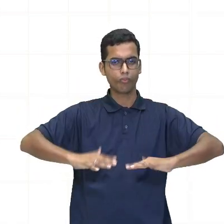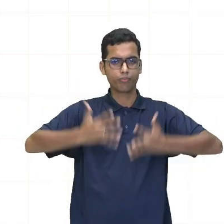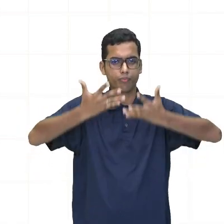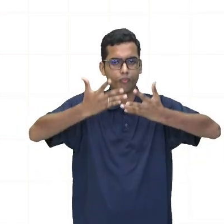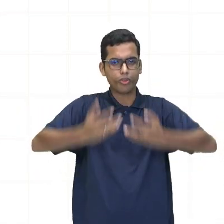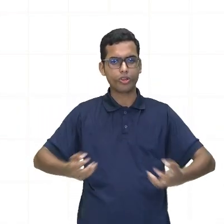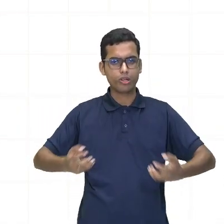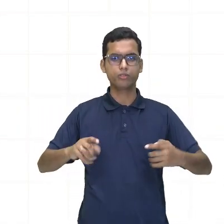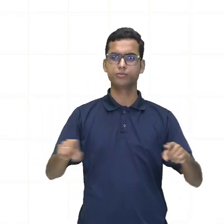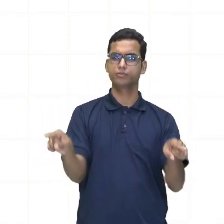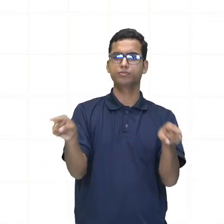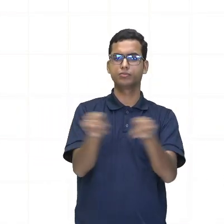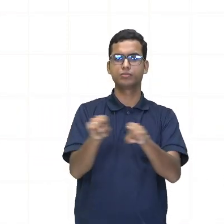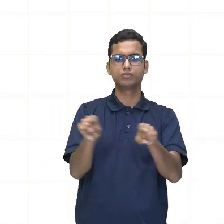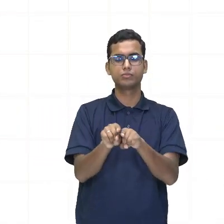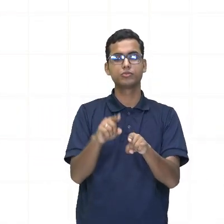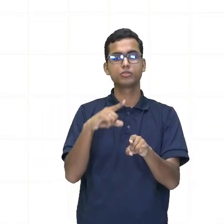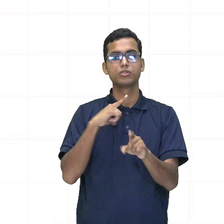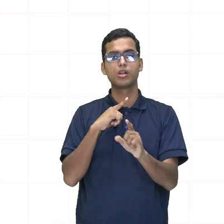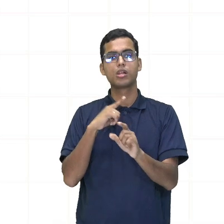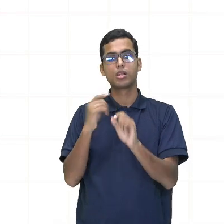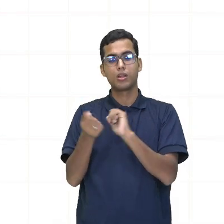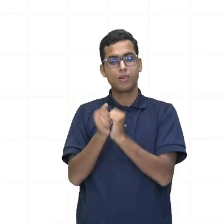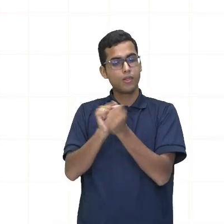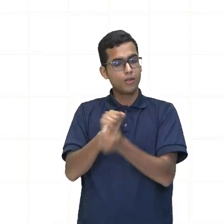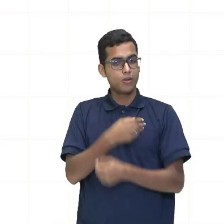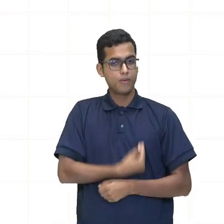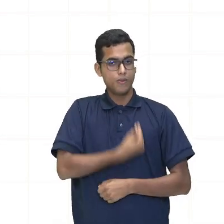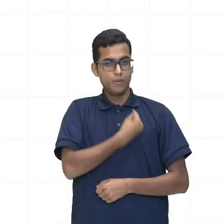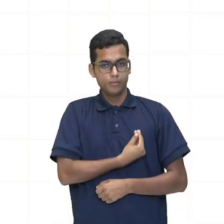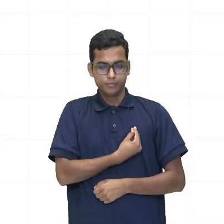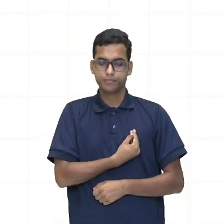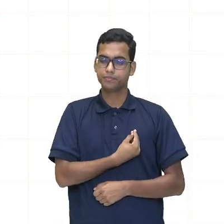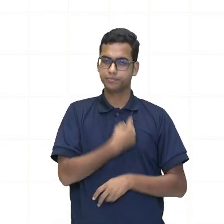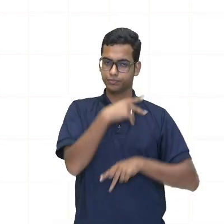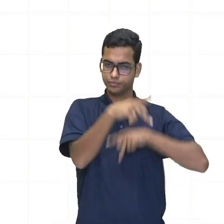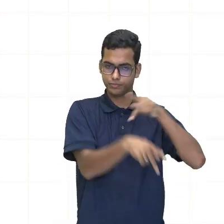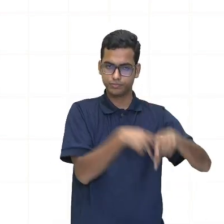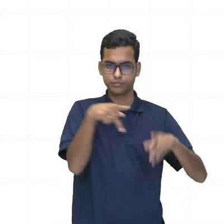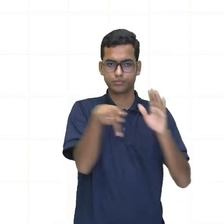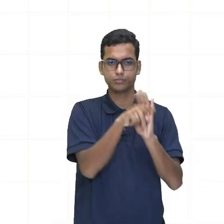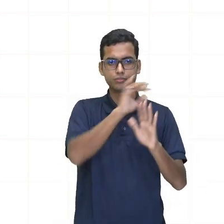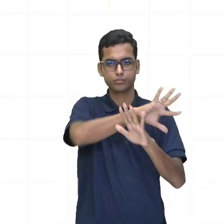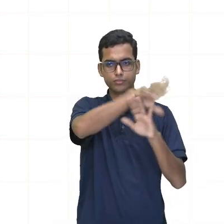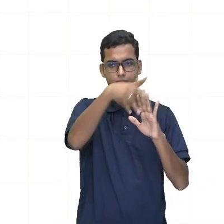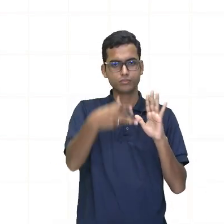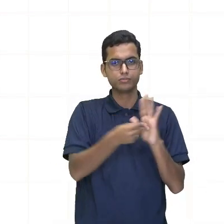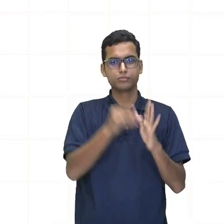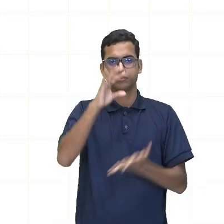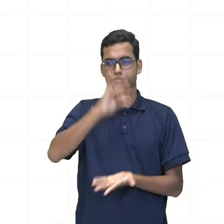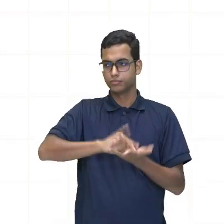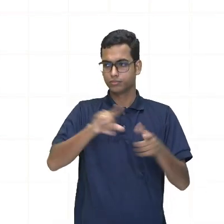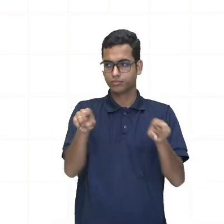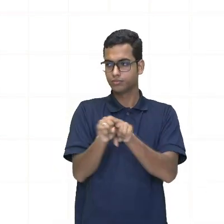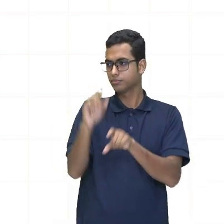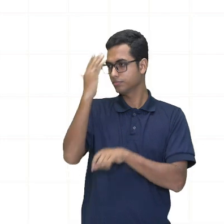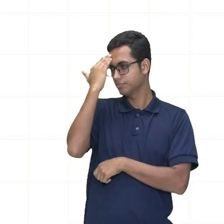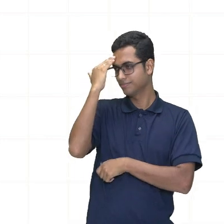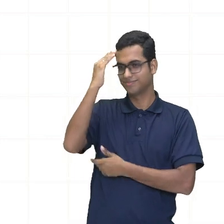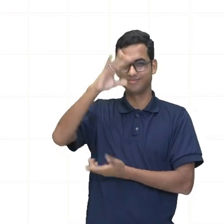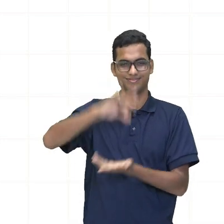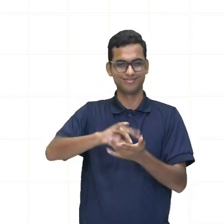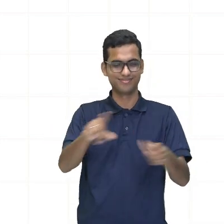a sobrevivência desses povos da região amazônica. Olhem só, para melhor compreendermos, trouxemos também